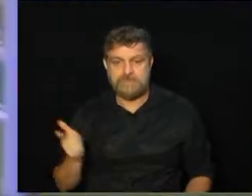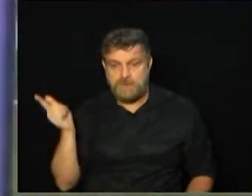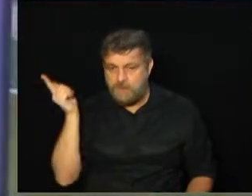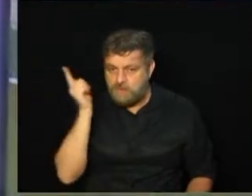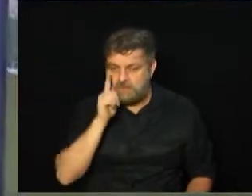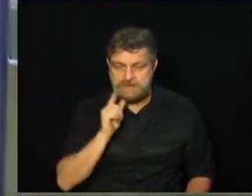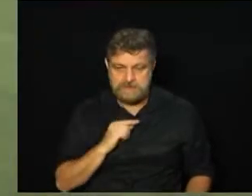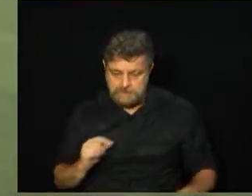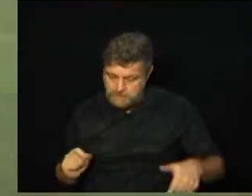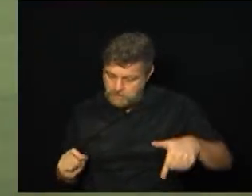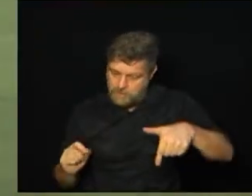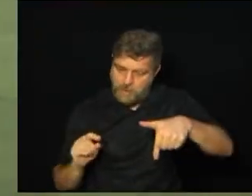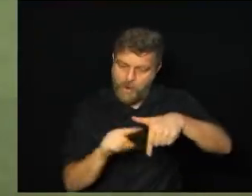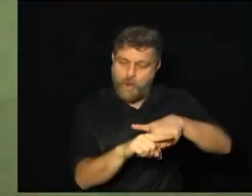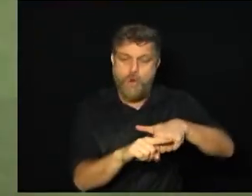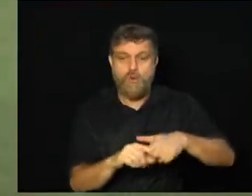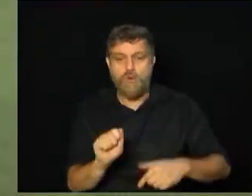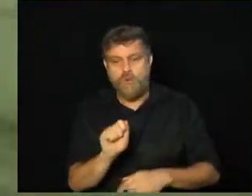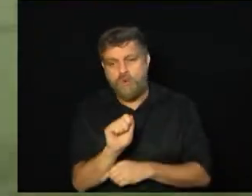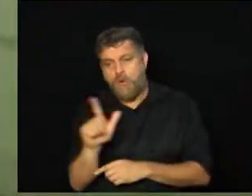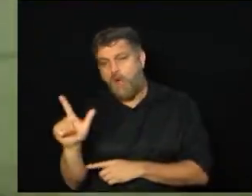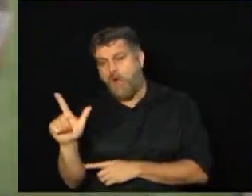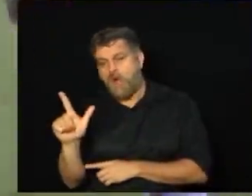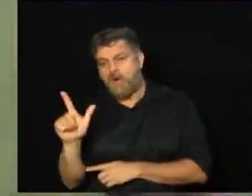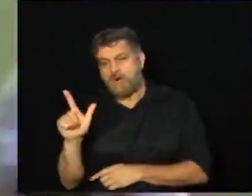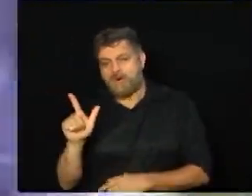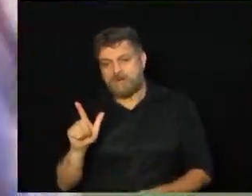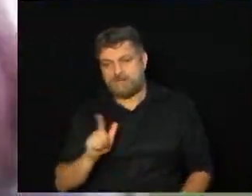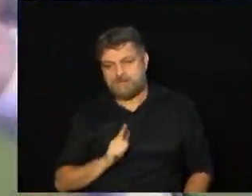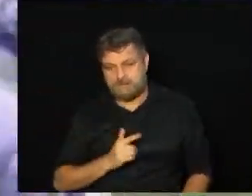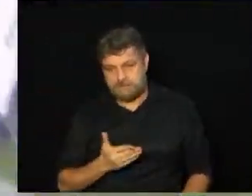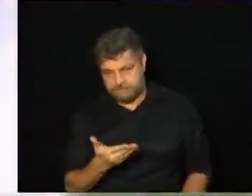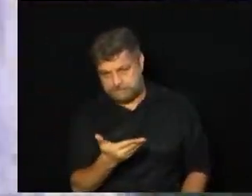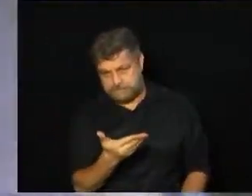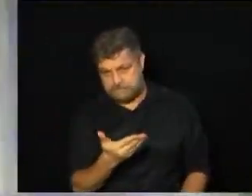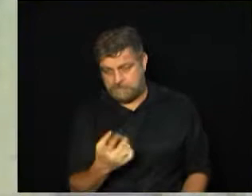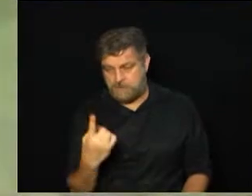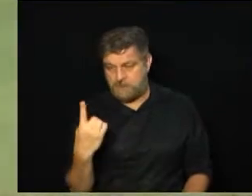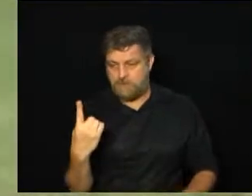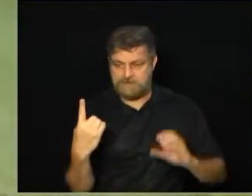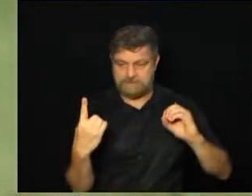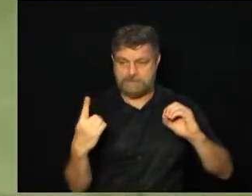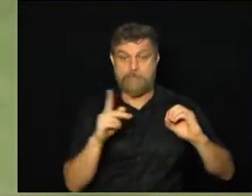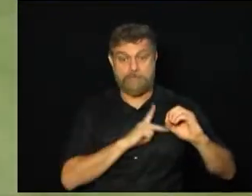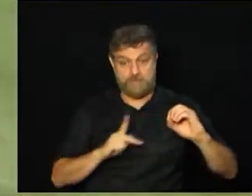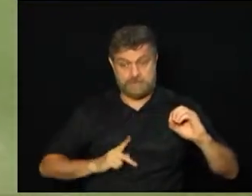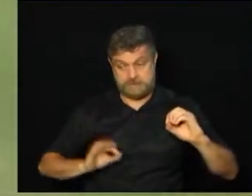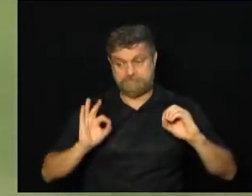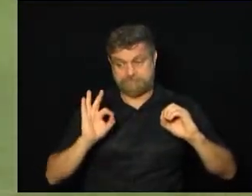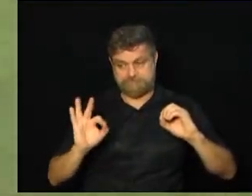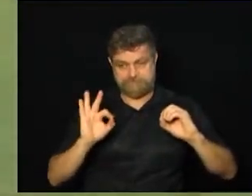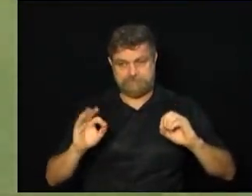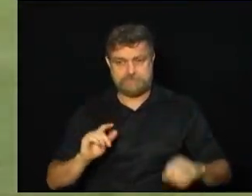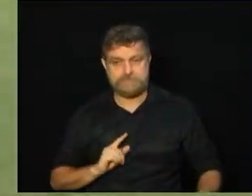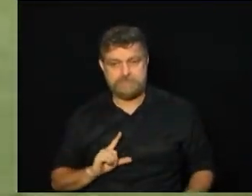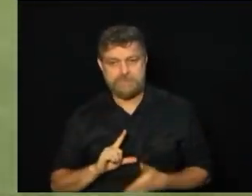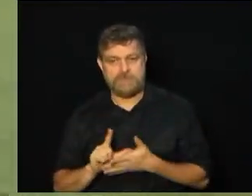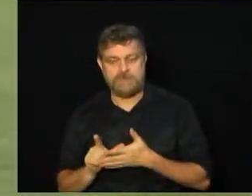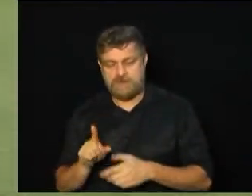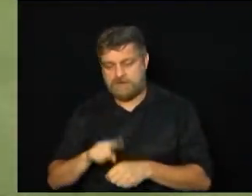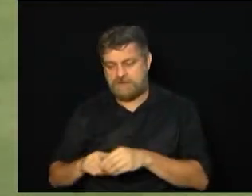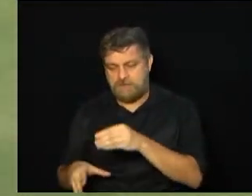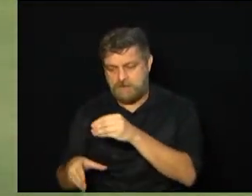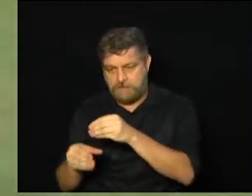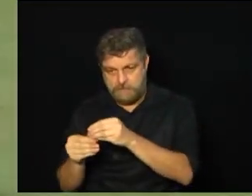e marcou um bonito gol. A lei do ex em ação, 1-0 Ponte. Nos acréscimos ainda